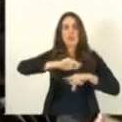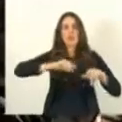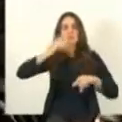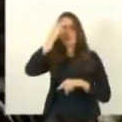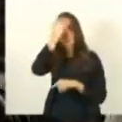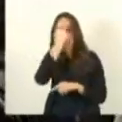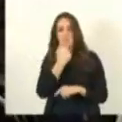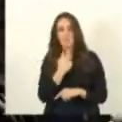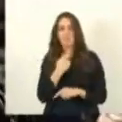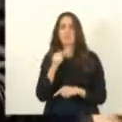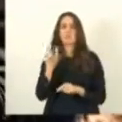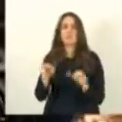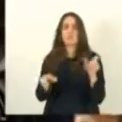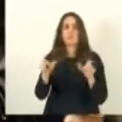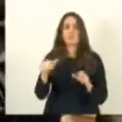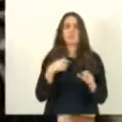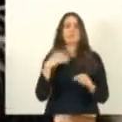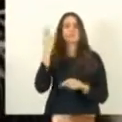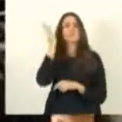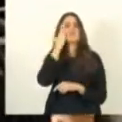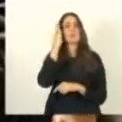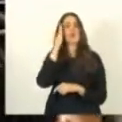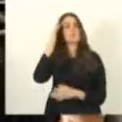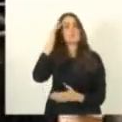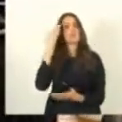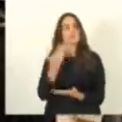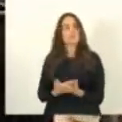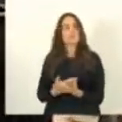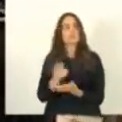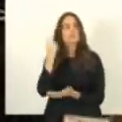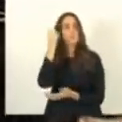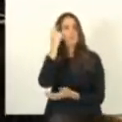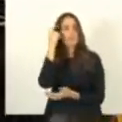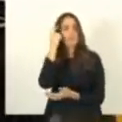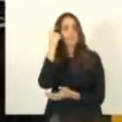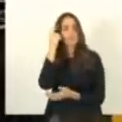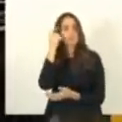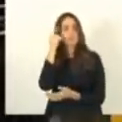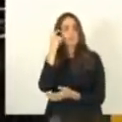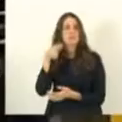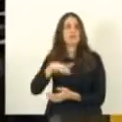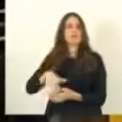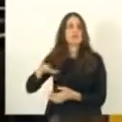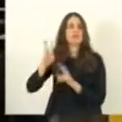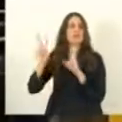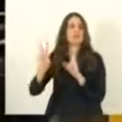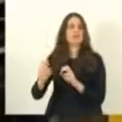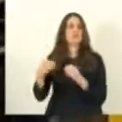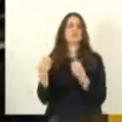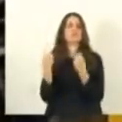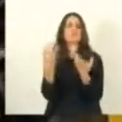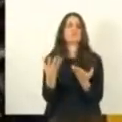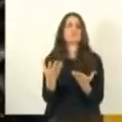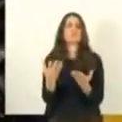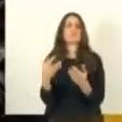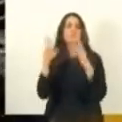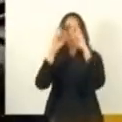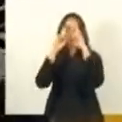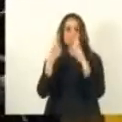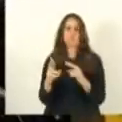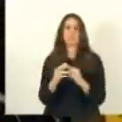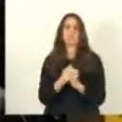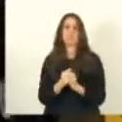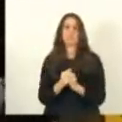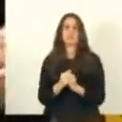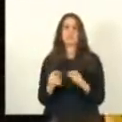pessoas que definem o que pensa de determinada pauta e coloca em prática, e é respeitada. Então